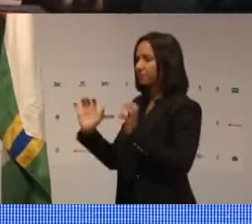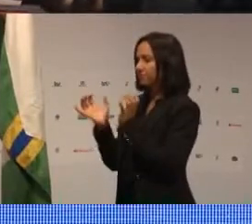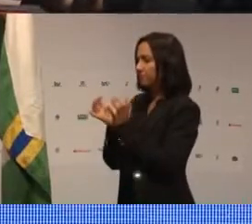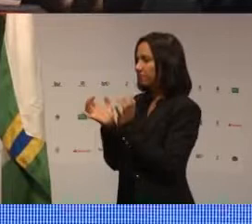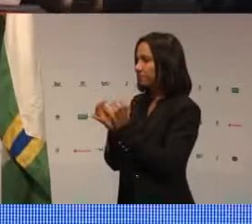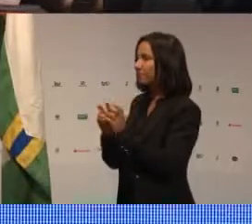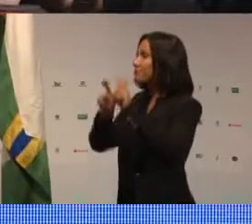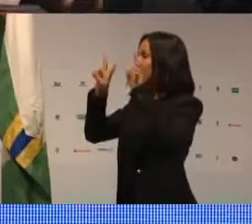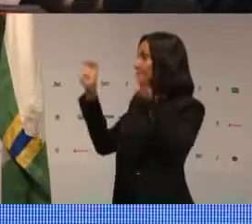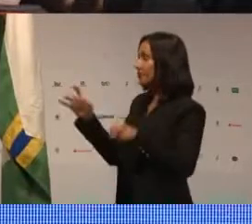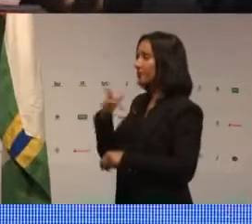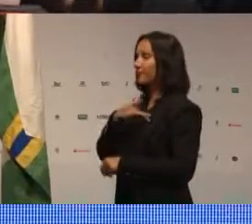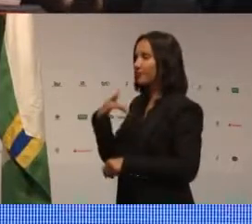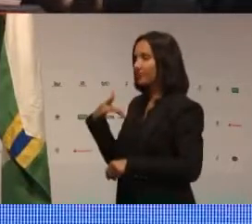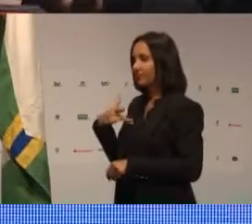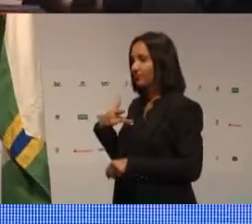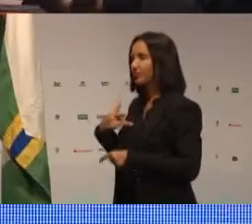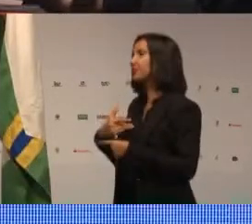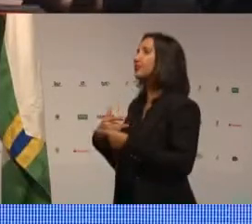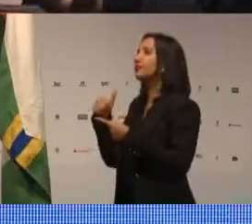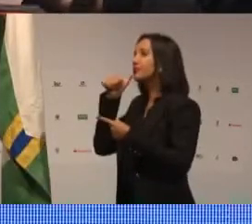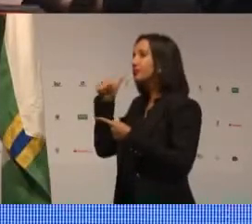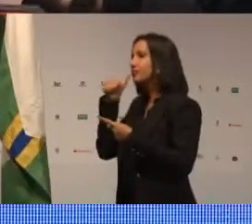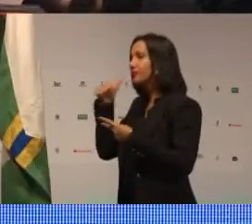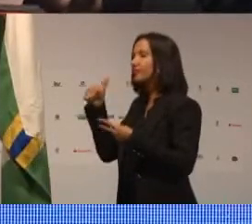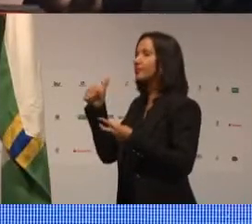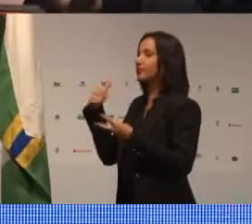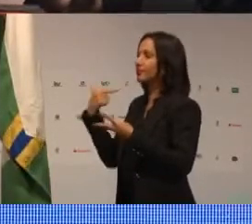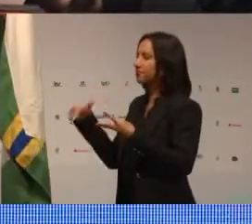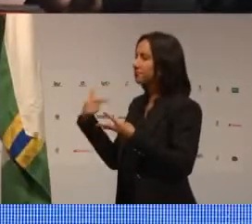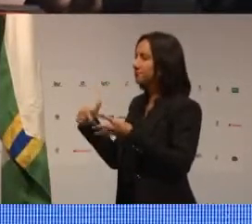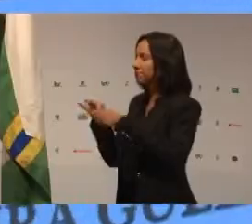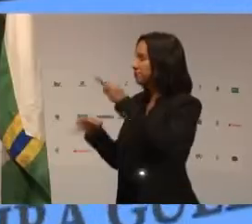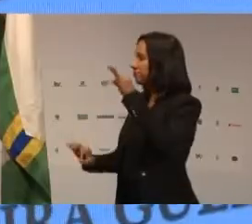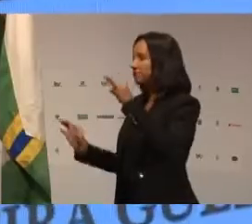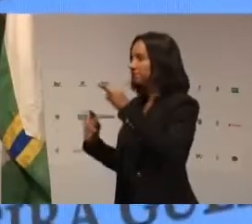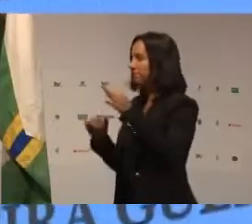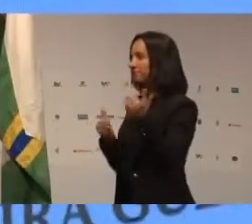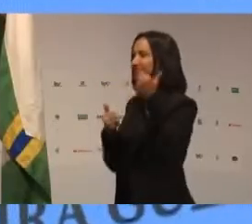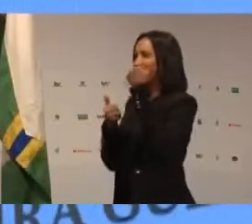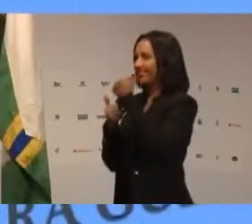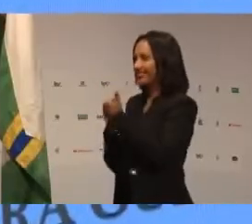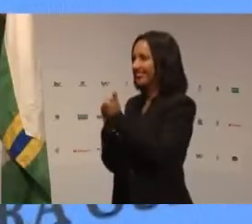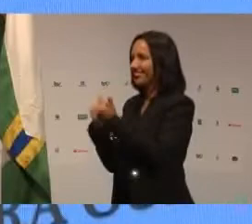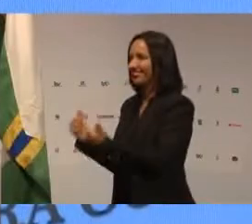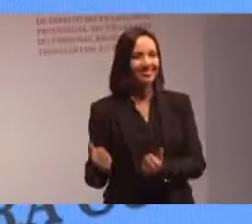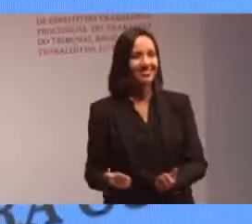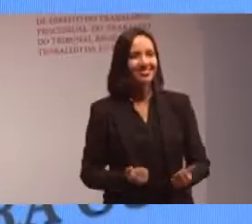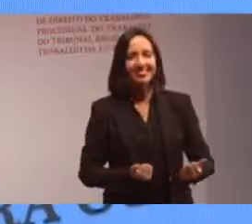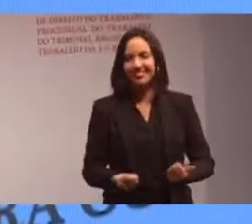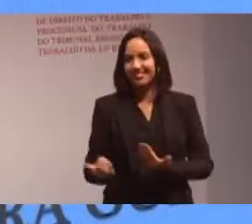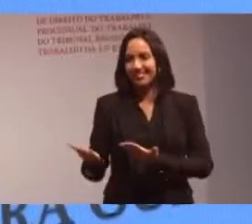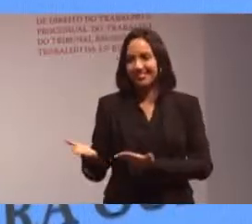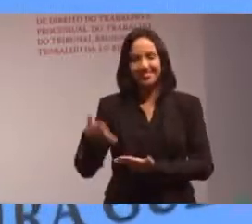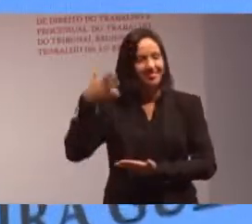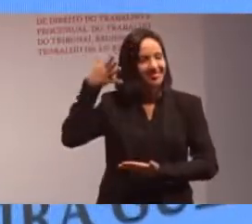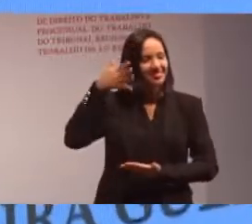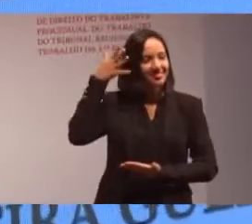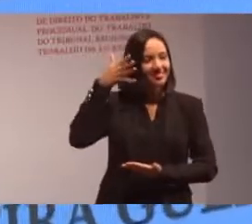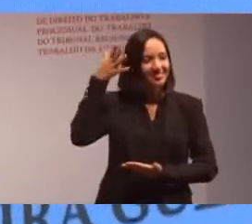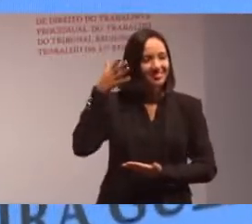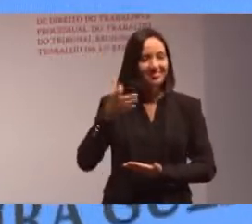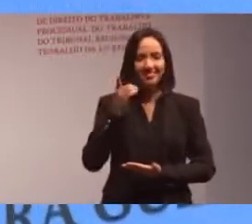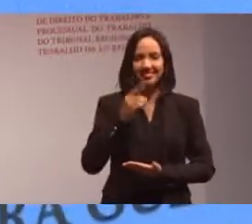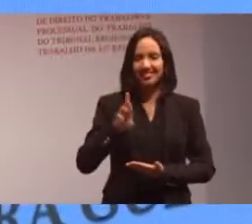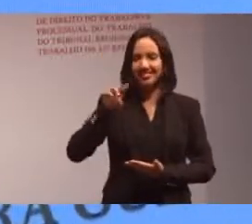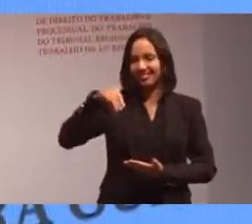sobre mulher, saúde e trabalho. Sem mais delongas, passo a palavra à nossa ilustre palestrante,